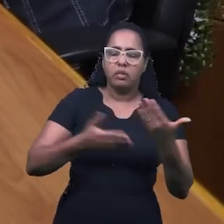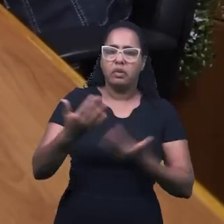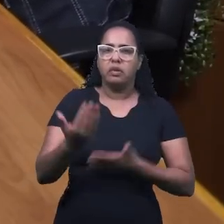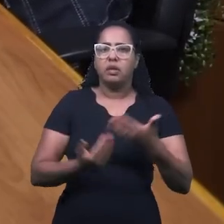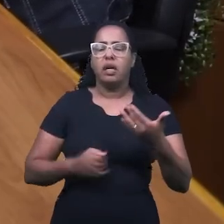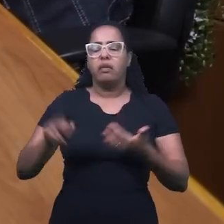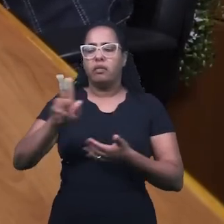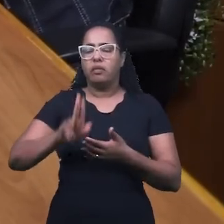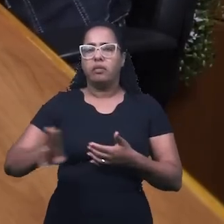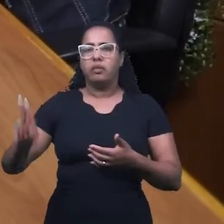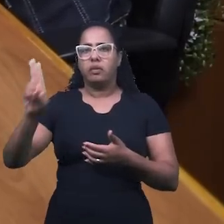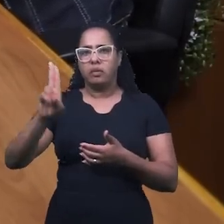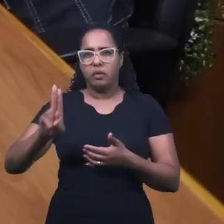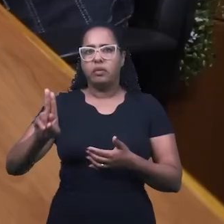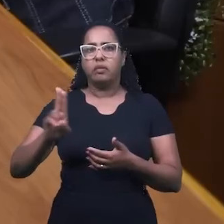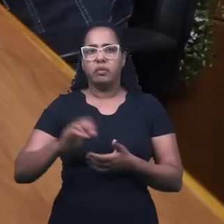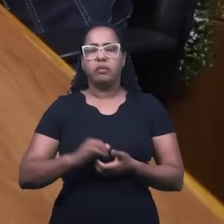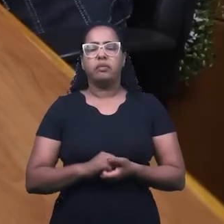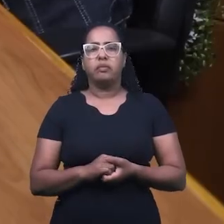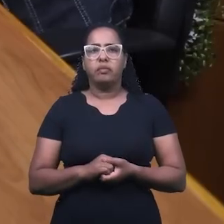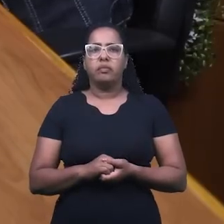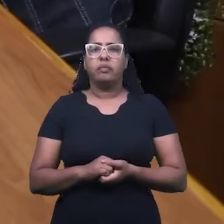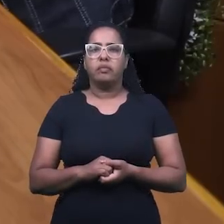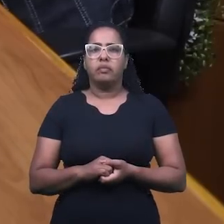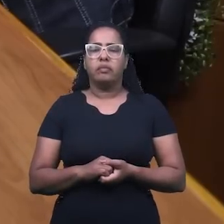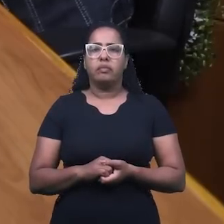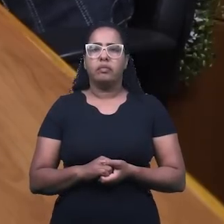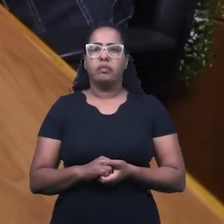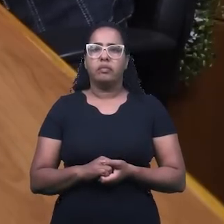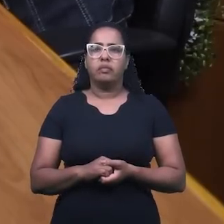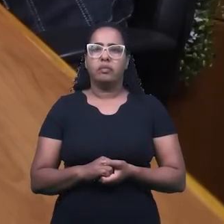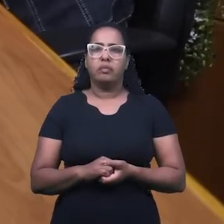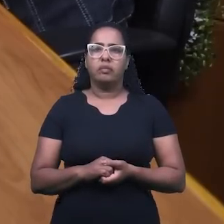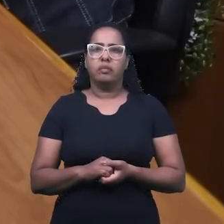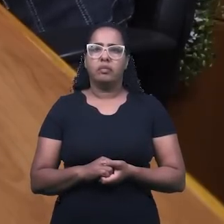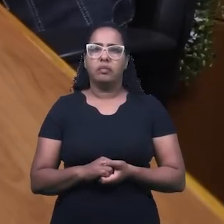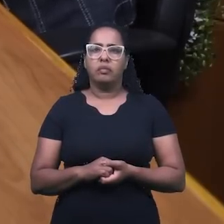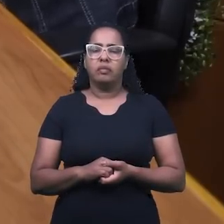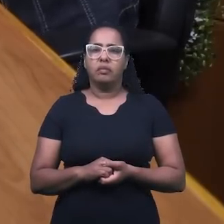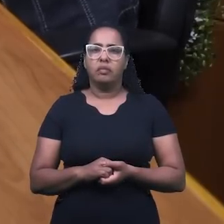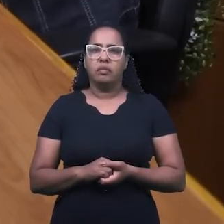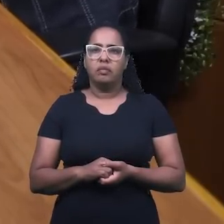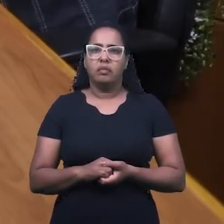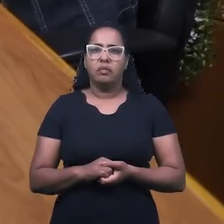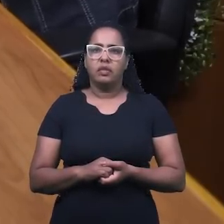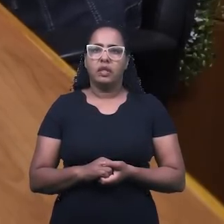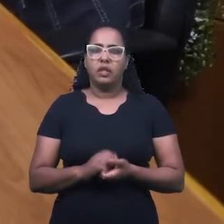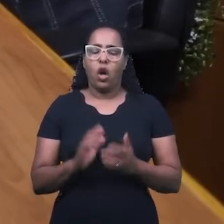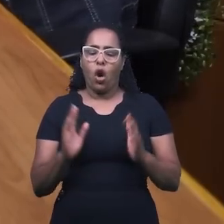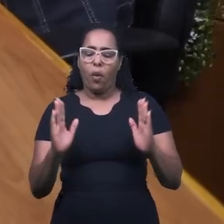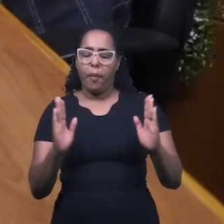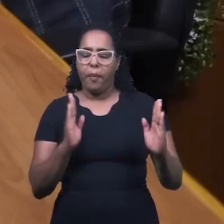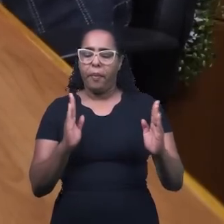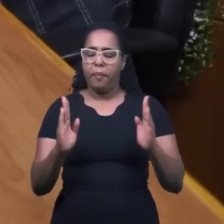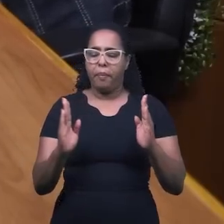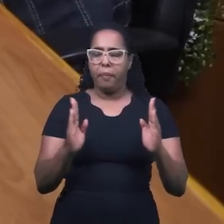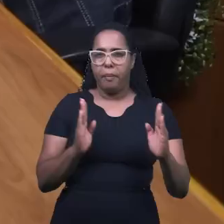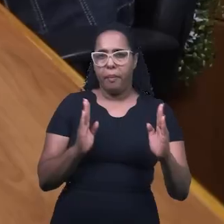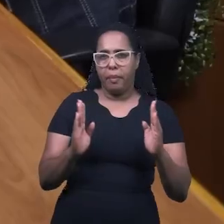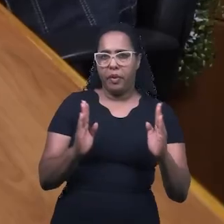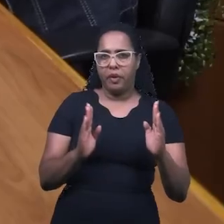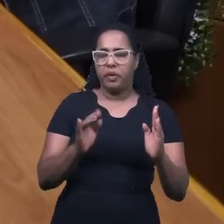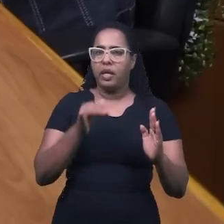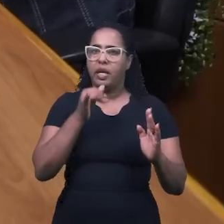irmãos que são usados, né? Sim, com louvores revelados. Sim. Nem sempre tem o mesmo prazo, né?